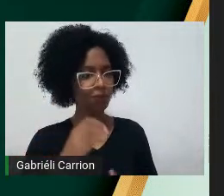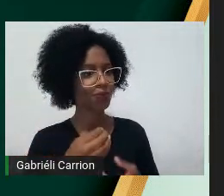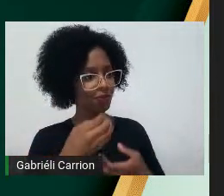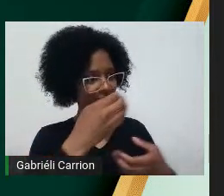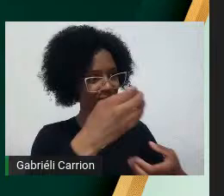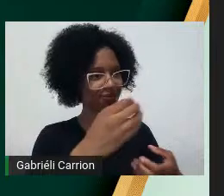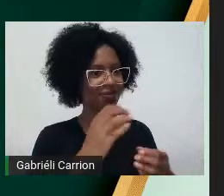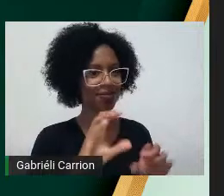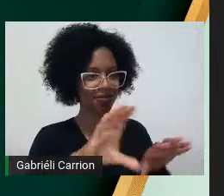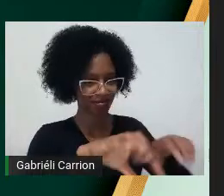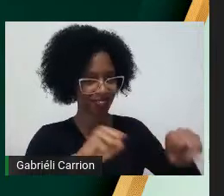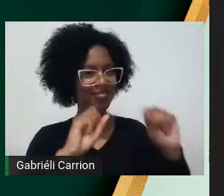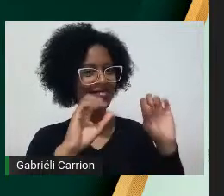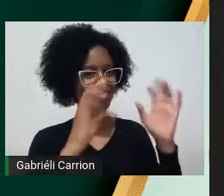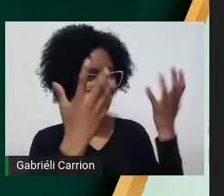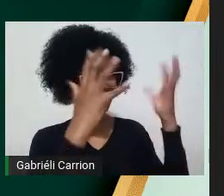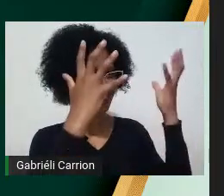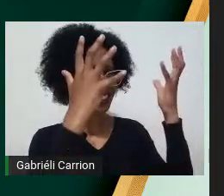Grau. Parabéns.